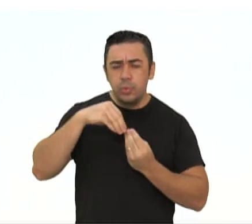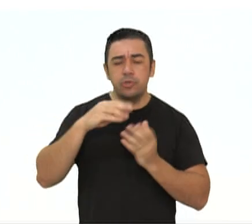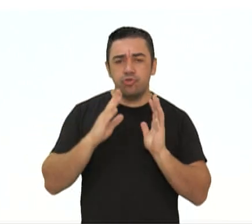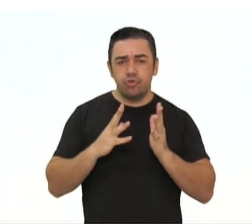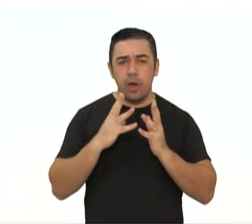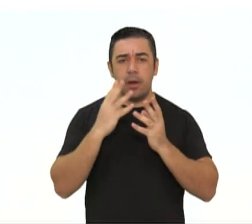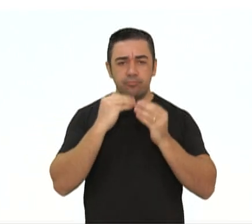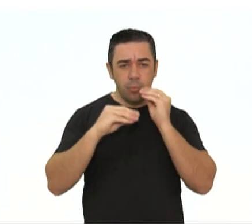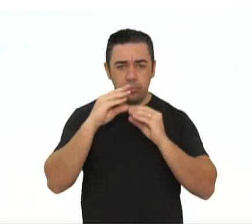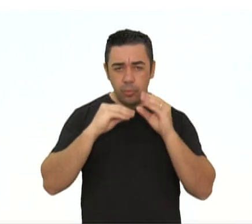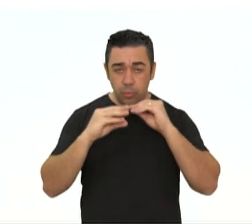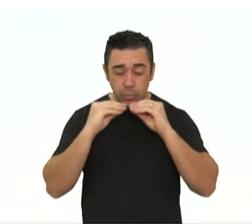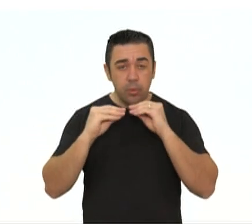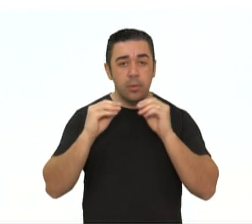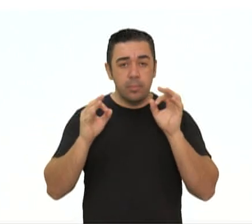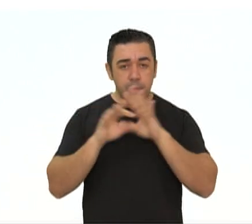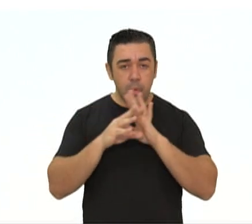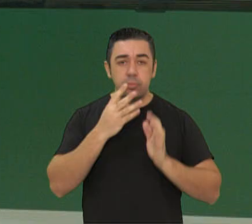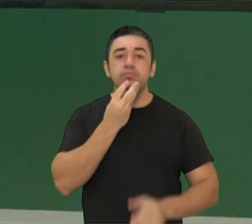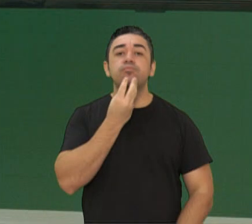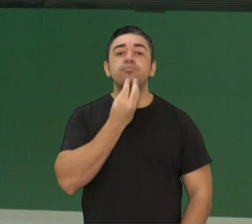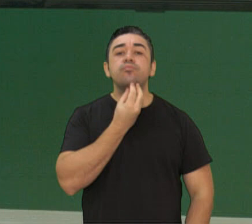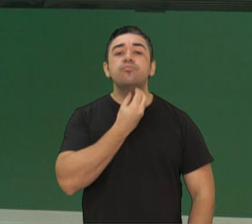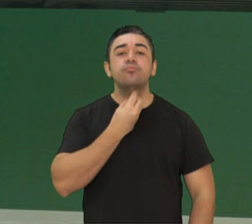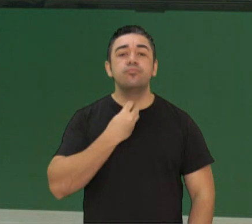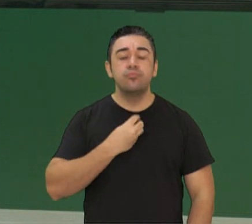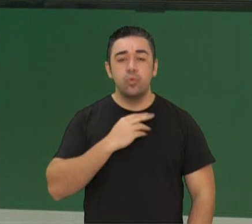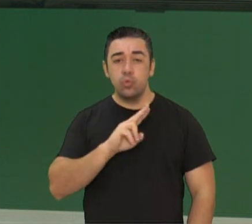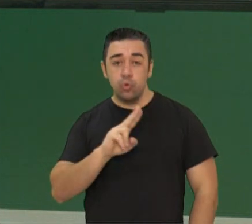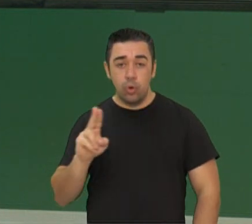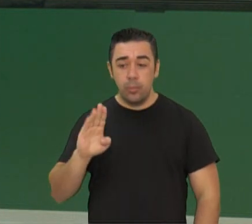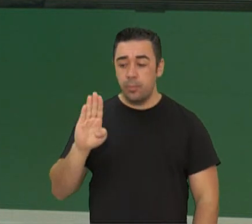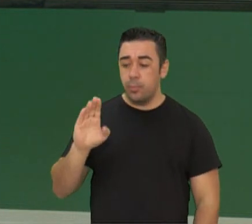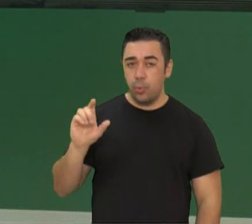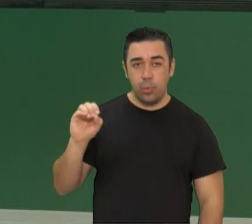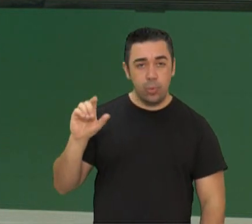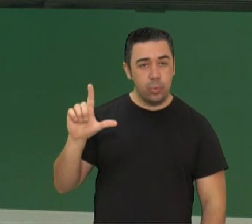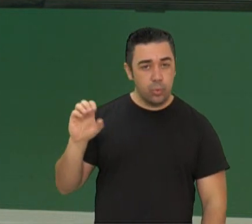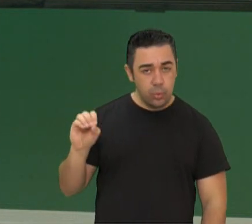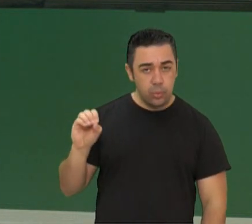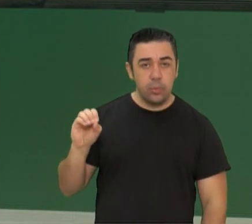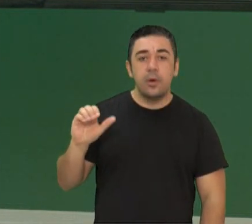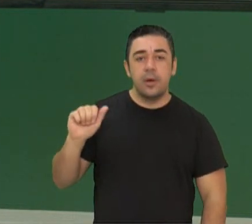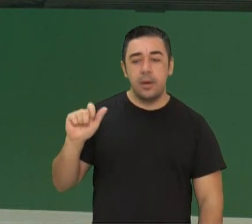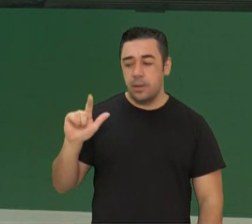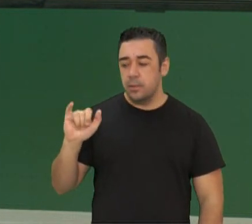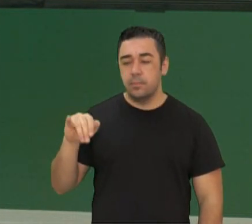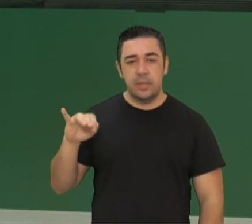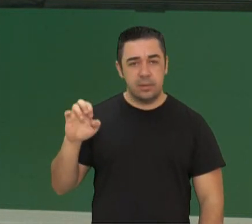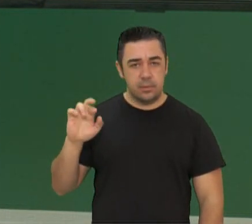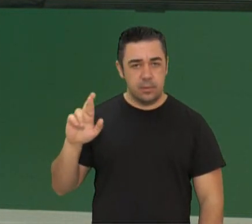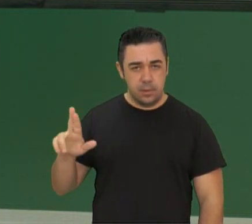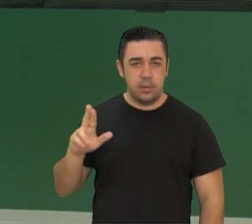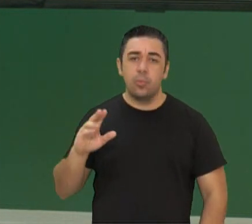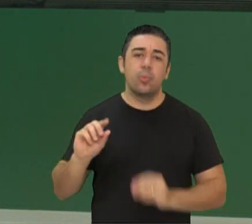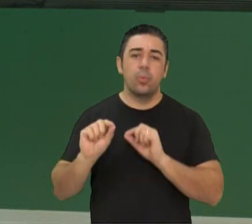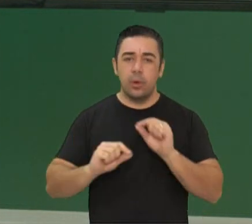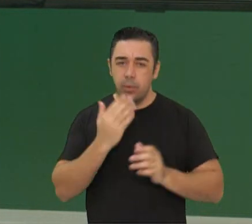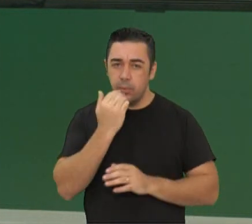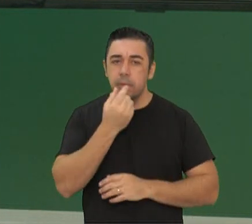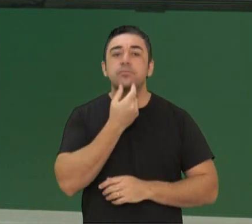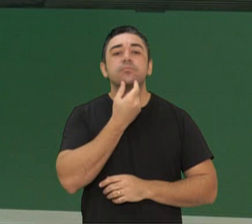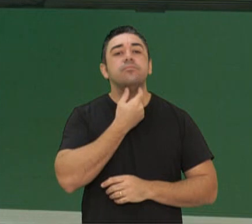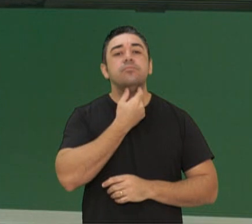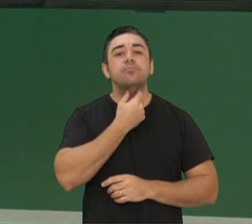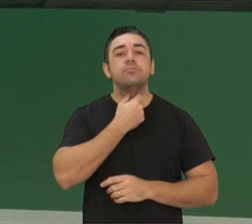com a saliva, lembra o que a gente chama de bolo alimentar. Aí a gente já viu que o bolo alimentar passa pela